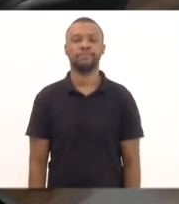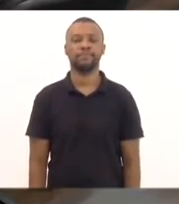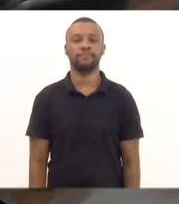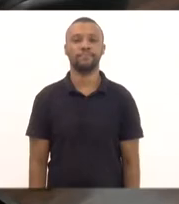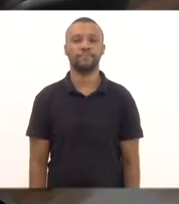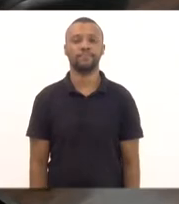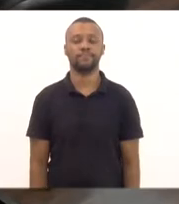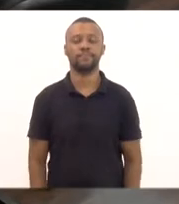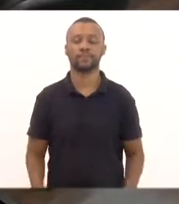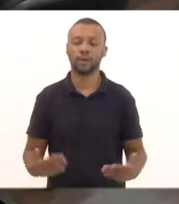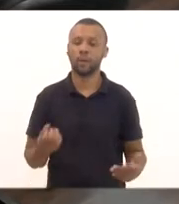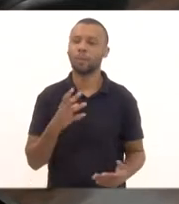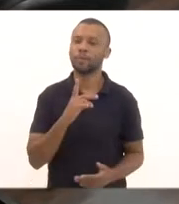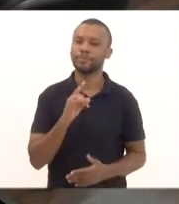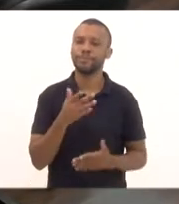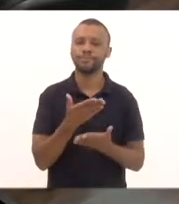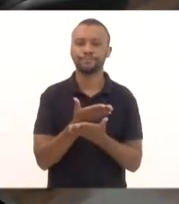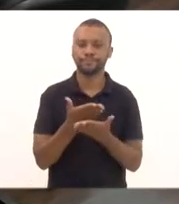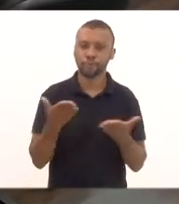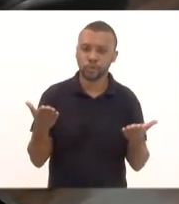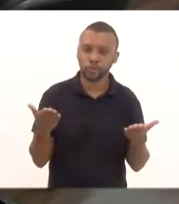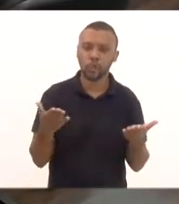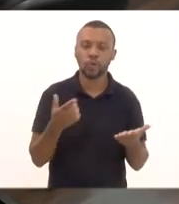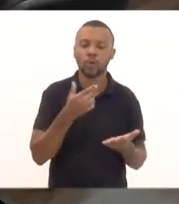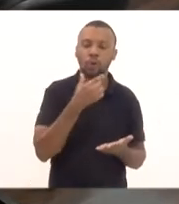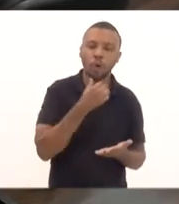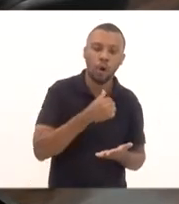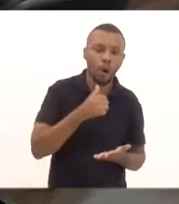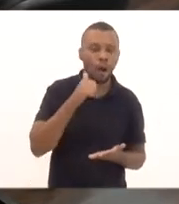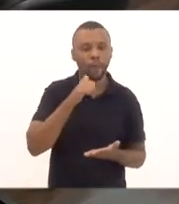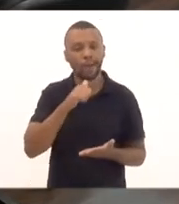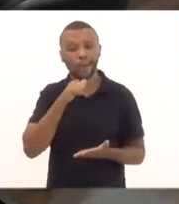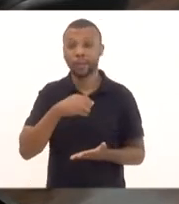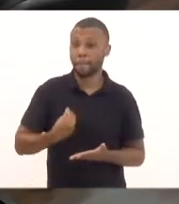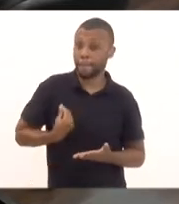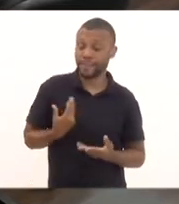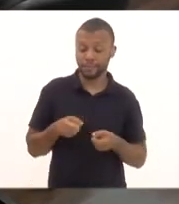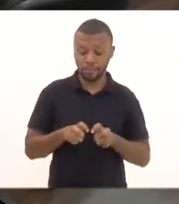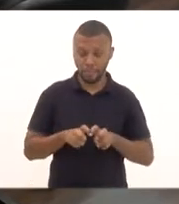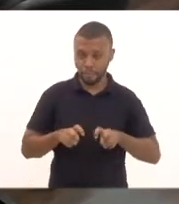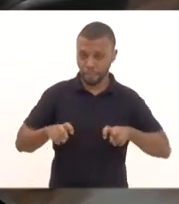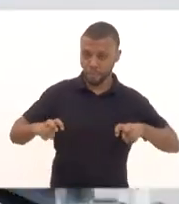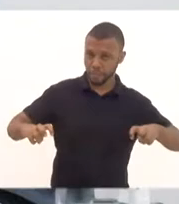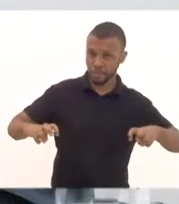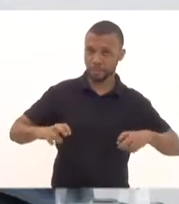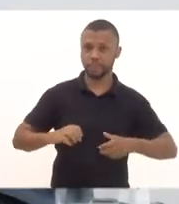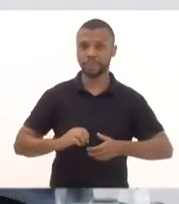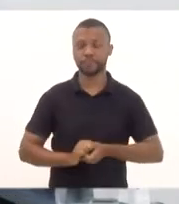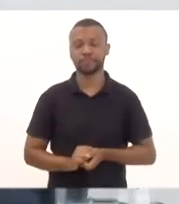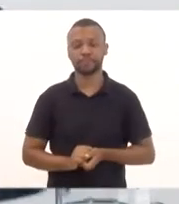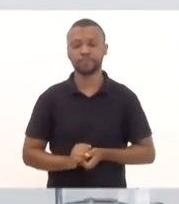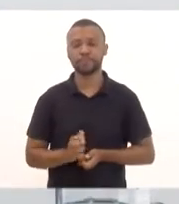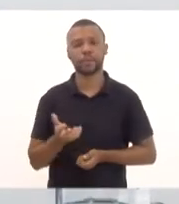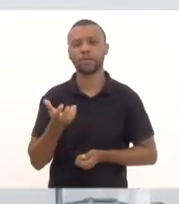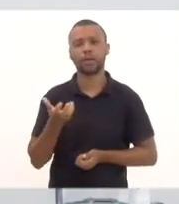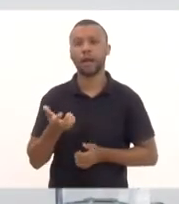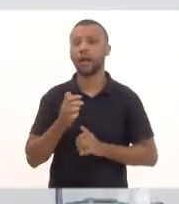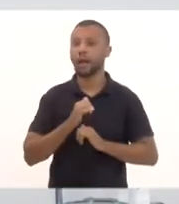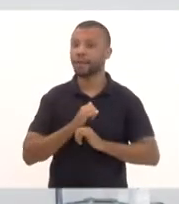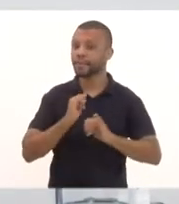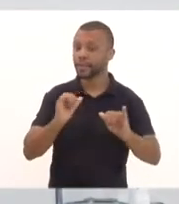bem Bom dia a todos bom dia a todas as pessoas presentes aqui eu quero dizer que o